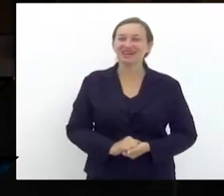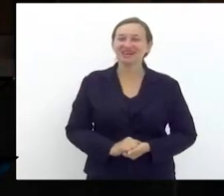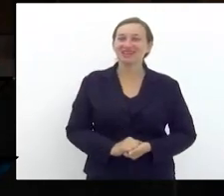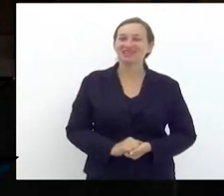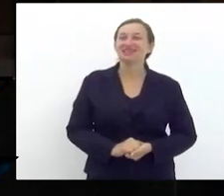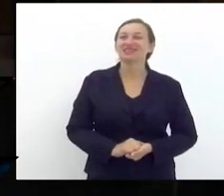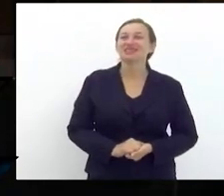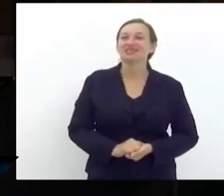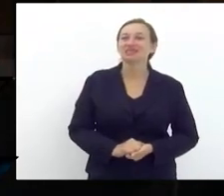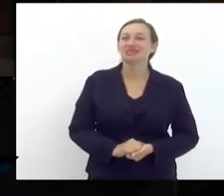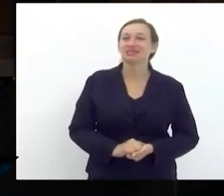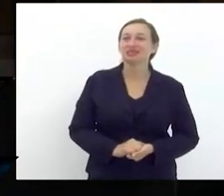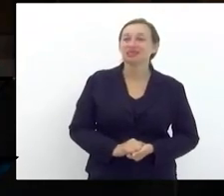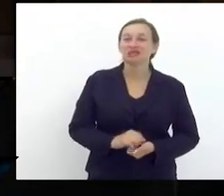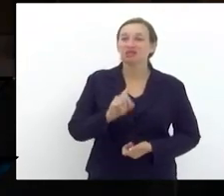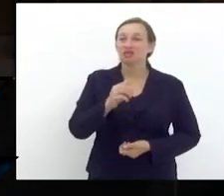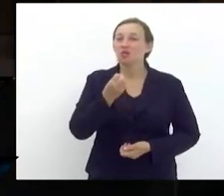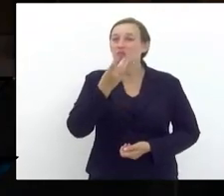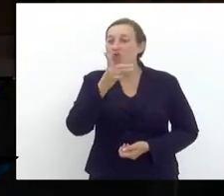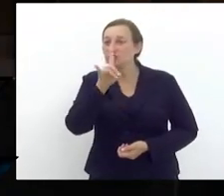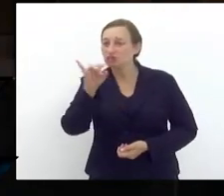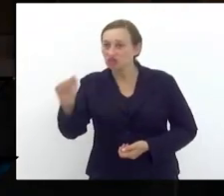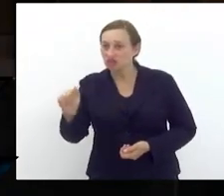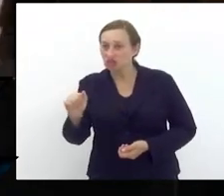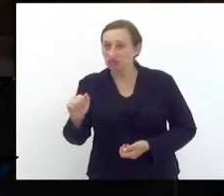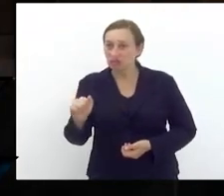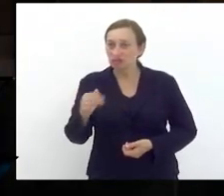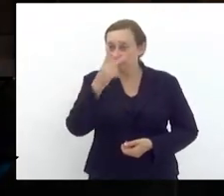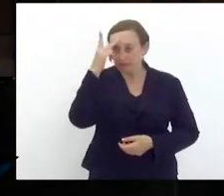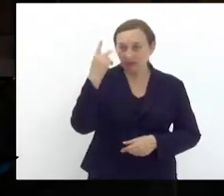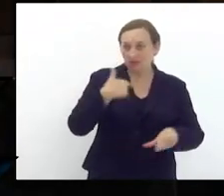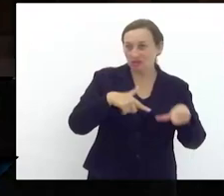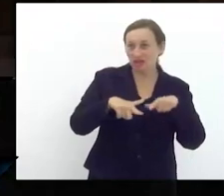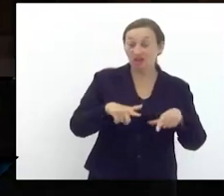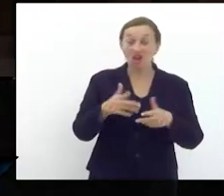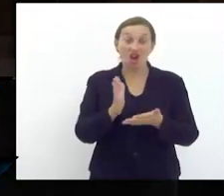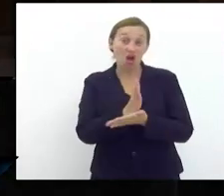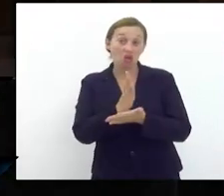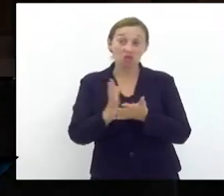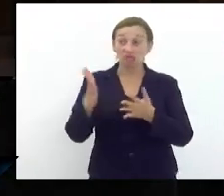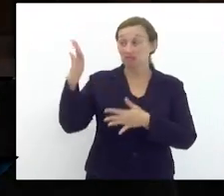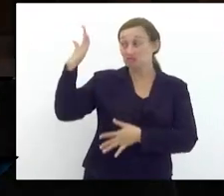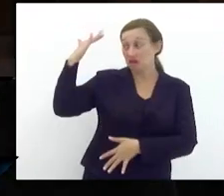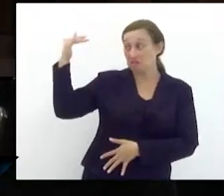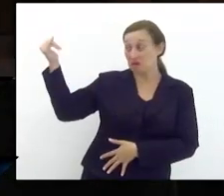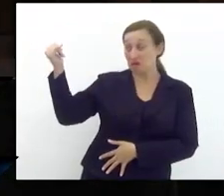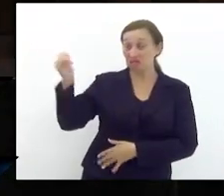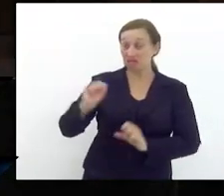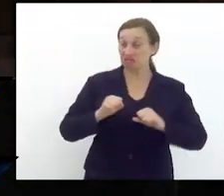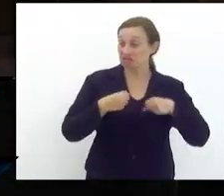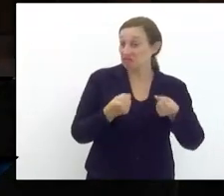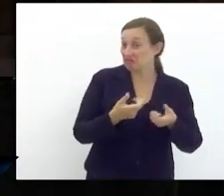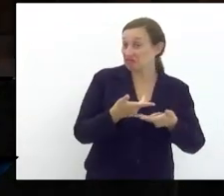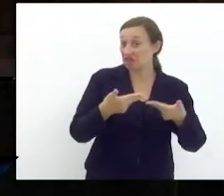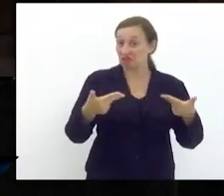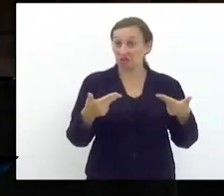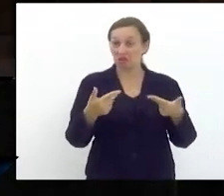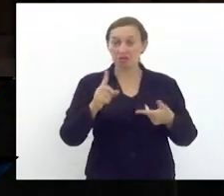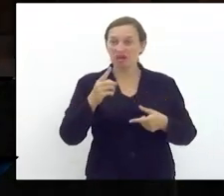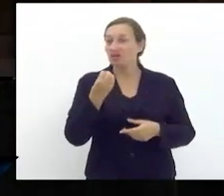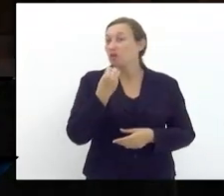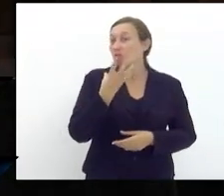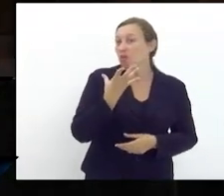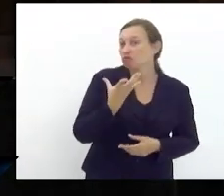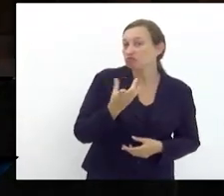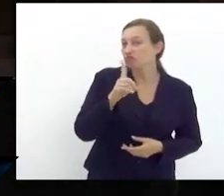que não dão nem bom dia para o funcionário muitos famosos que gostam de defender causa mas que não dão nem Bom